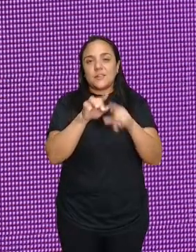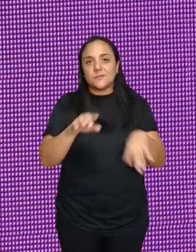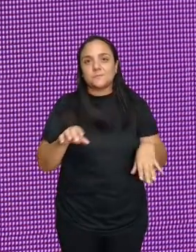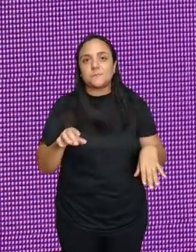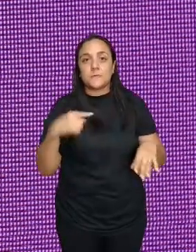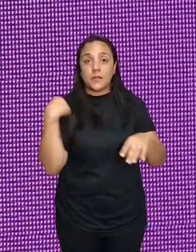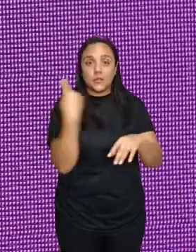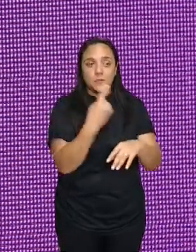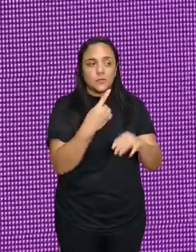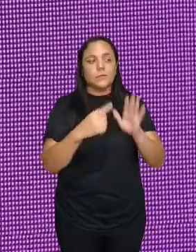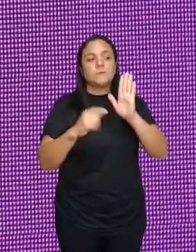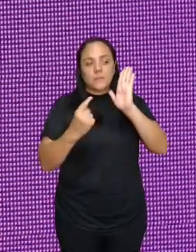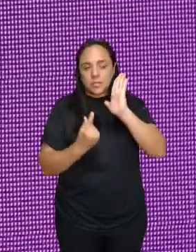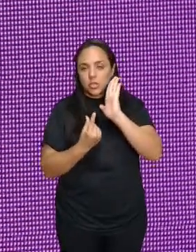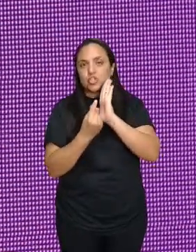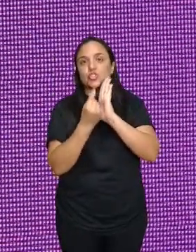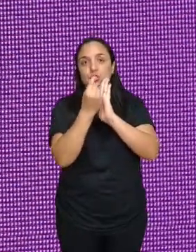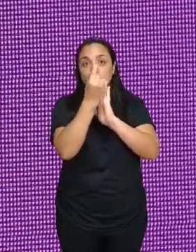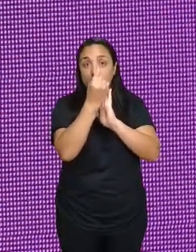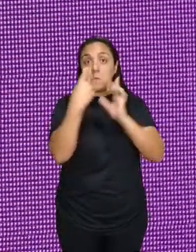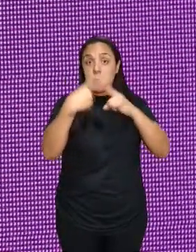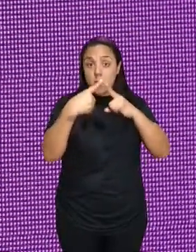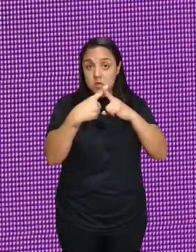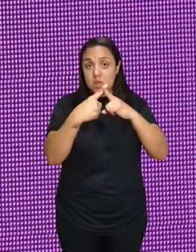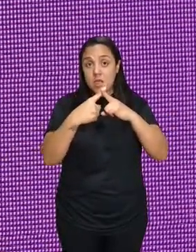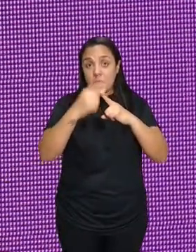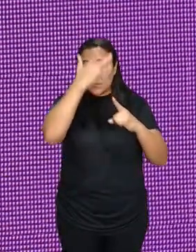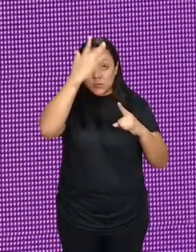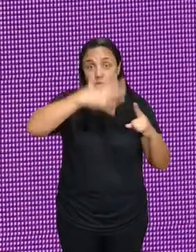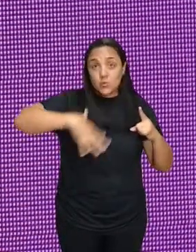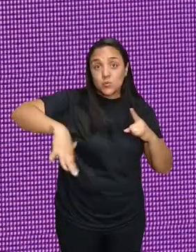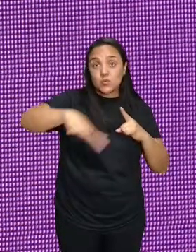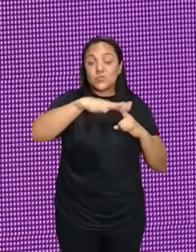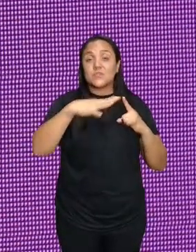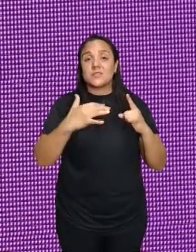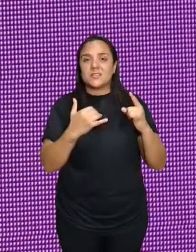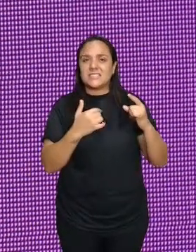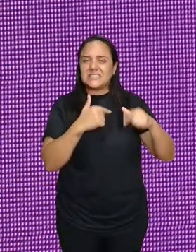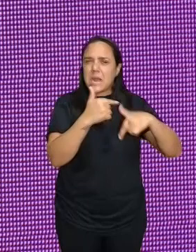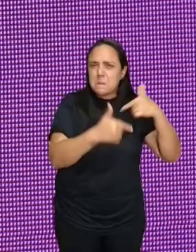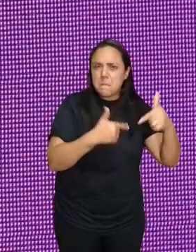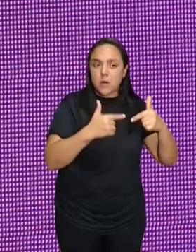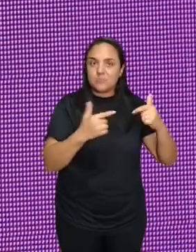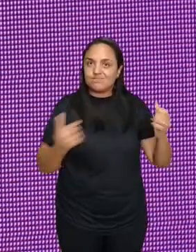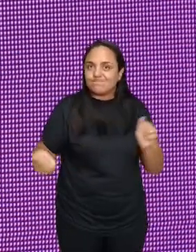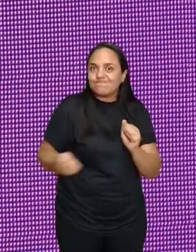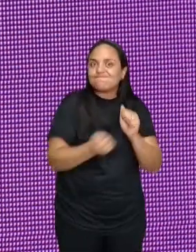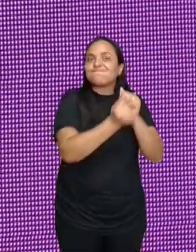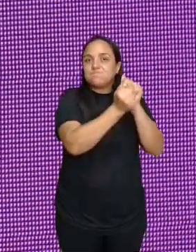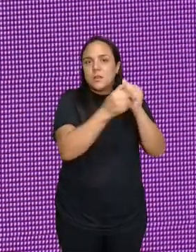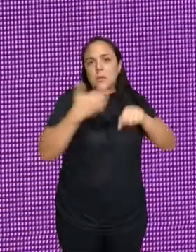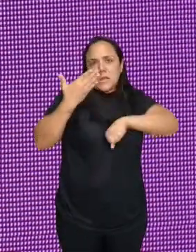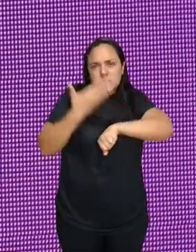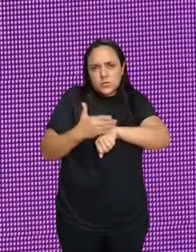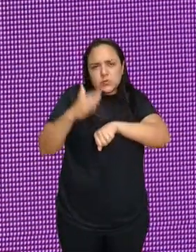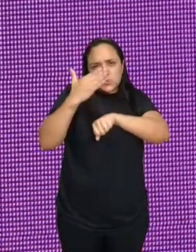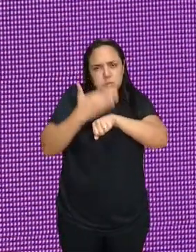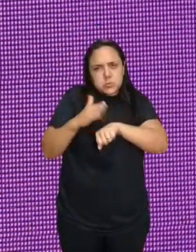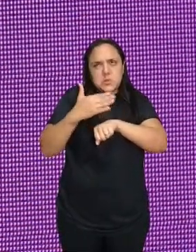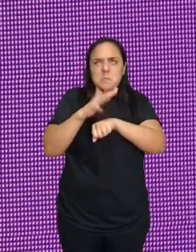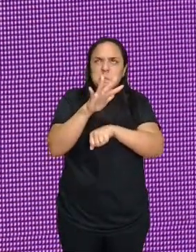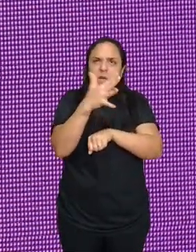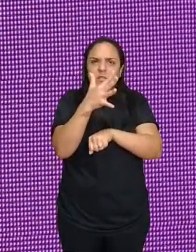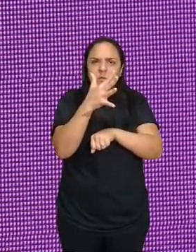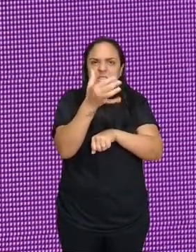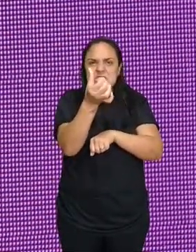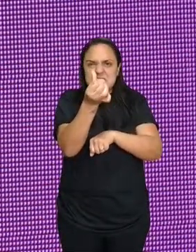cada vez mais as senhoras que participam do projeto como protagonistas e multiplicadoras. Então a gente treina elas durante um período de mais ou menos